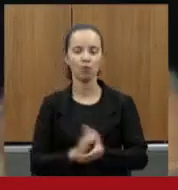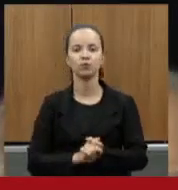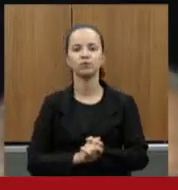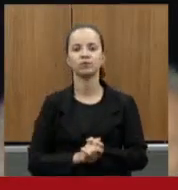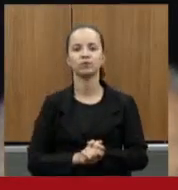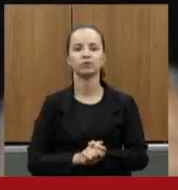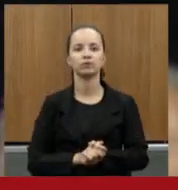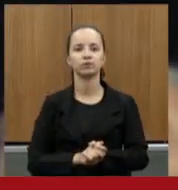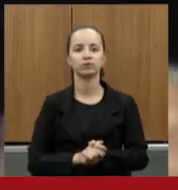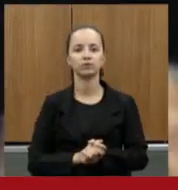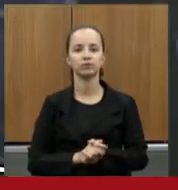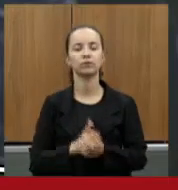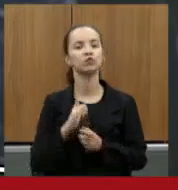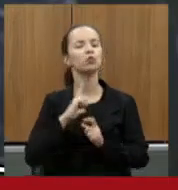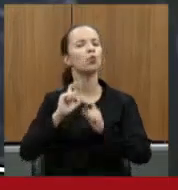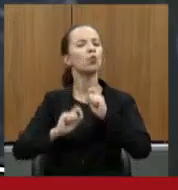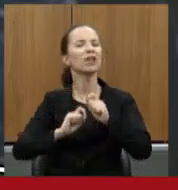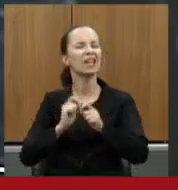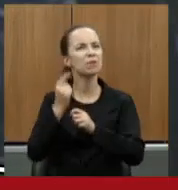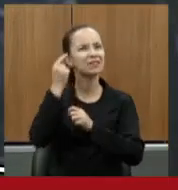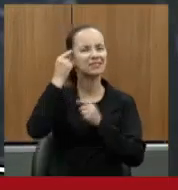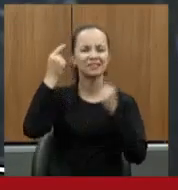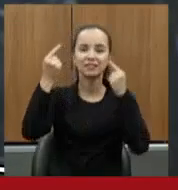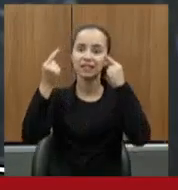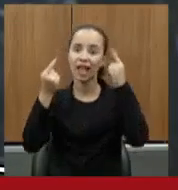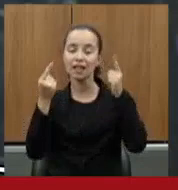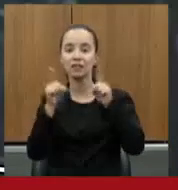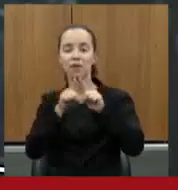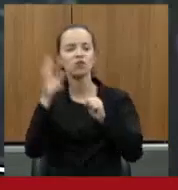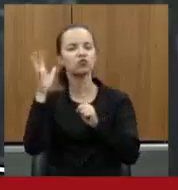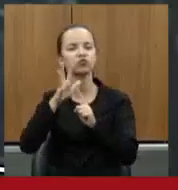tinha impregnado também algumas ideias da Revolução Francesa.